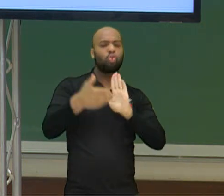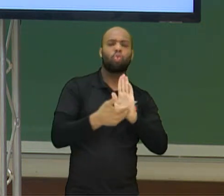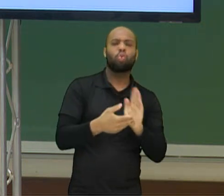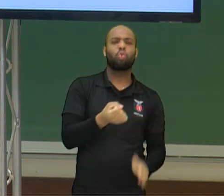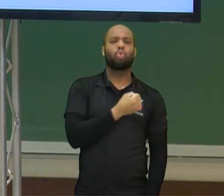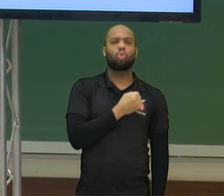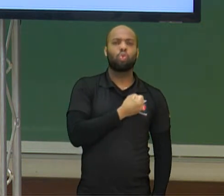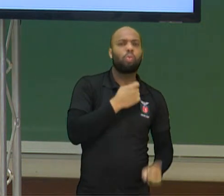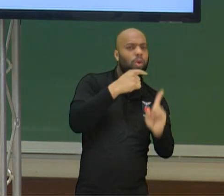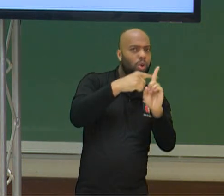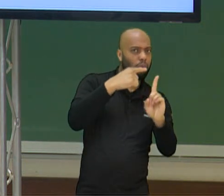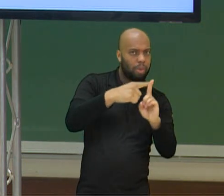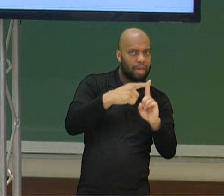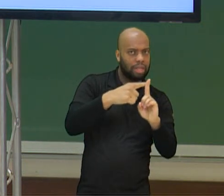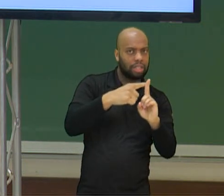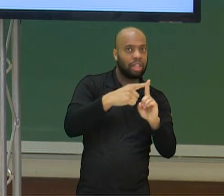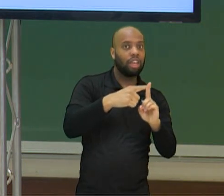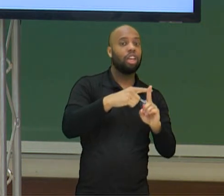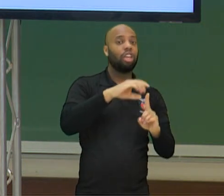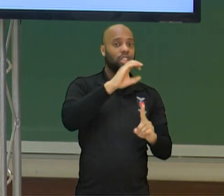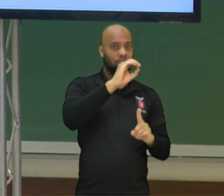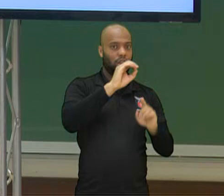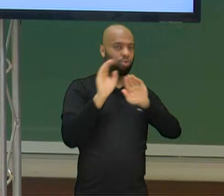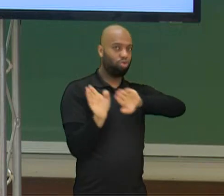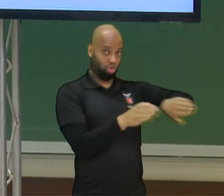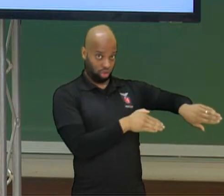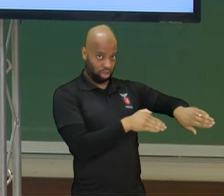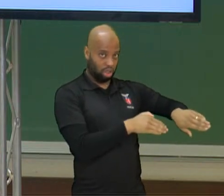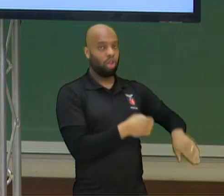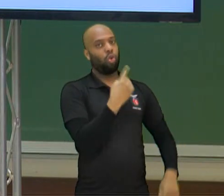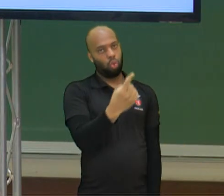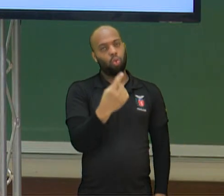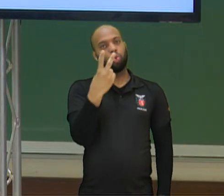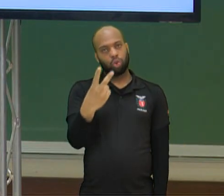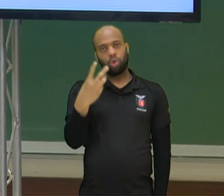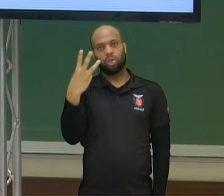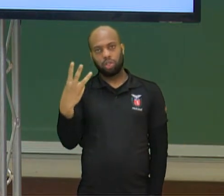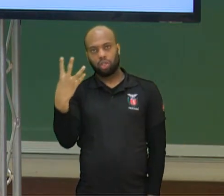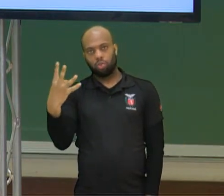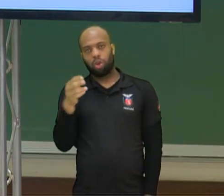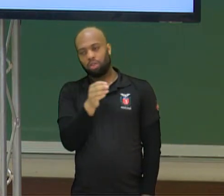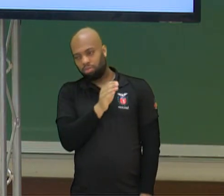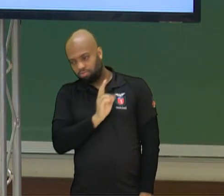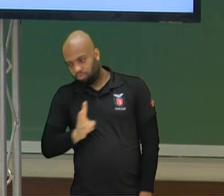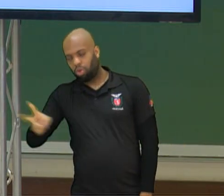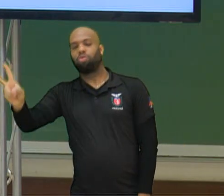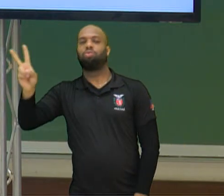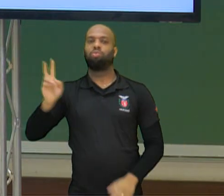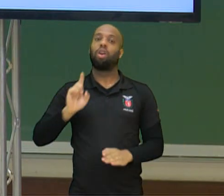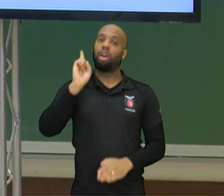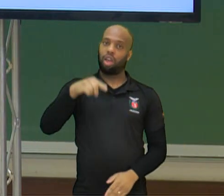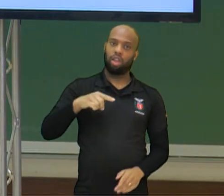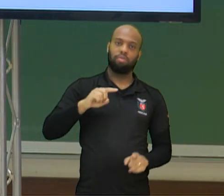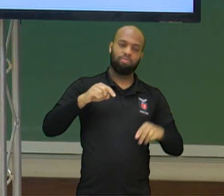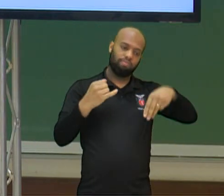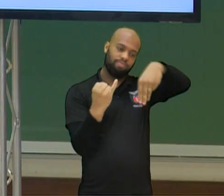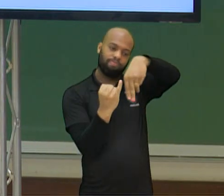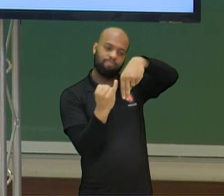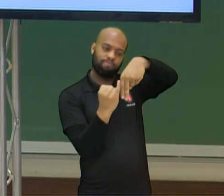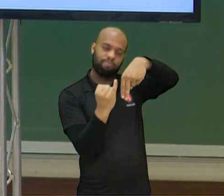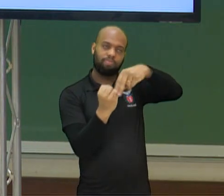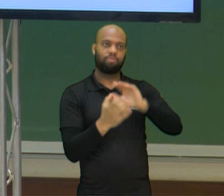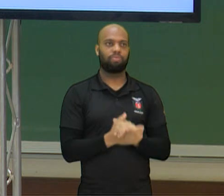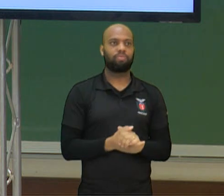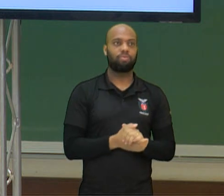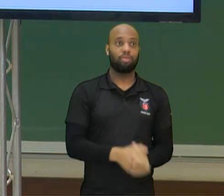0, 1, 2 e assim por diante. O meu x e o meu y, eles devem pertencer